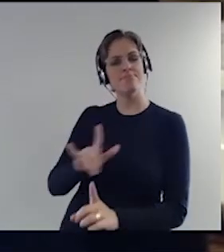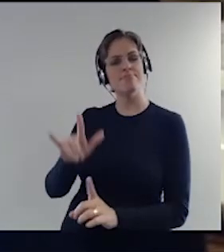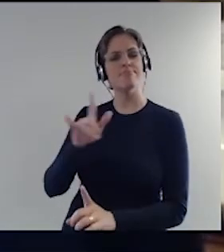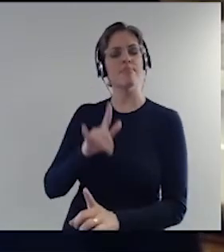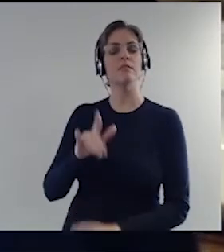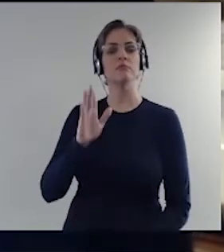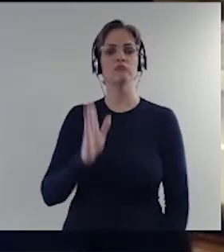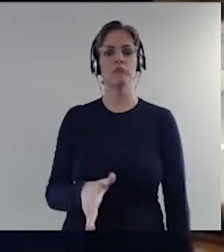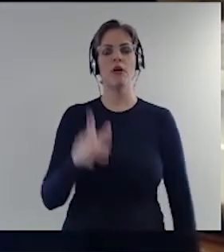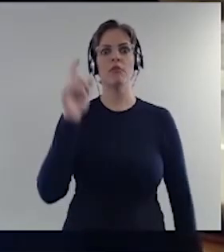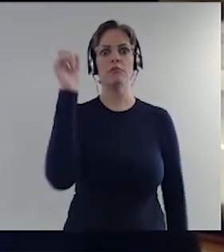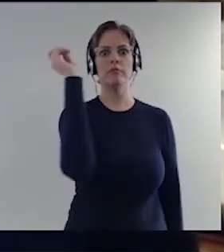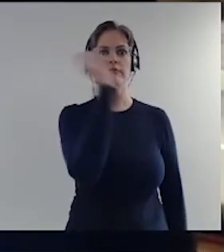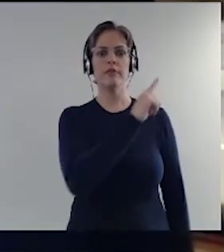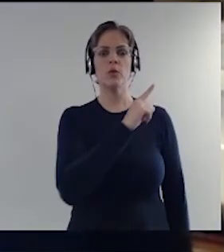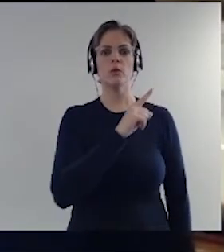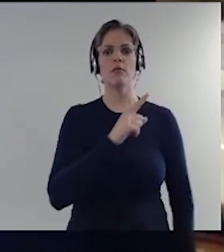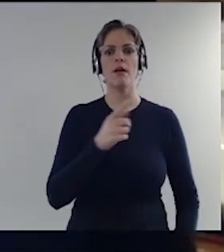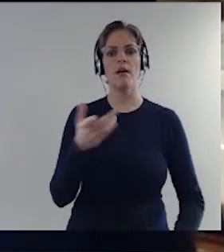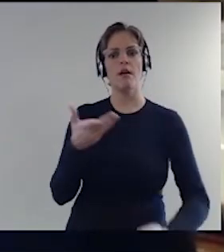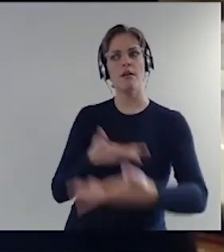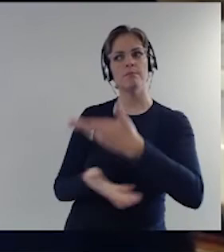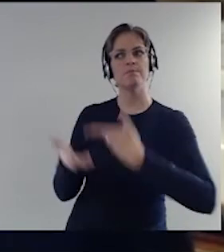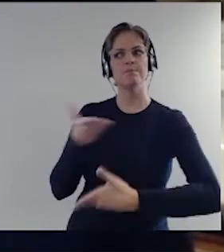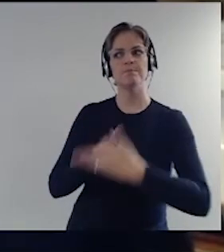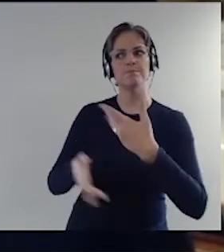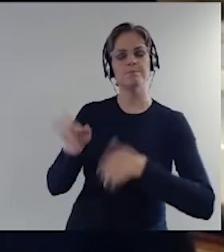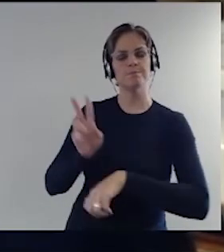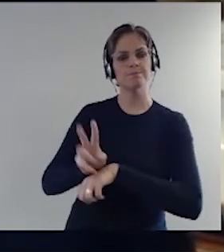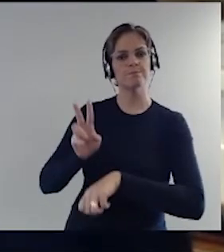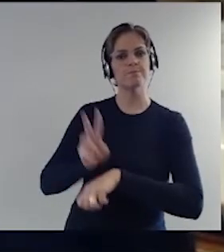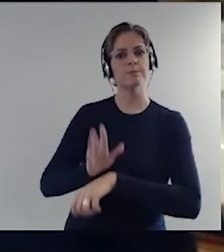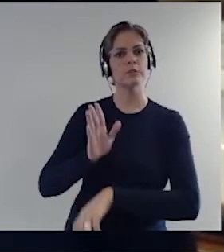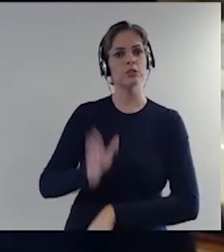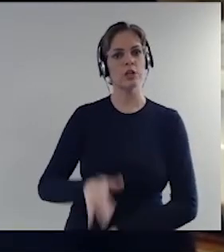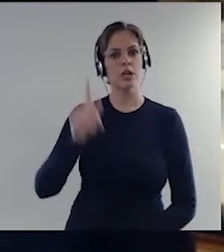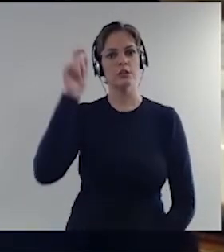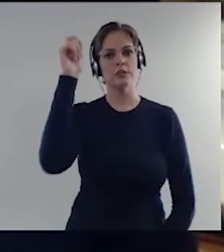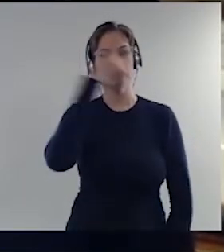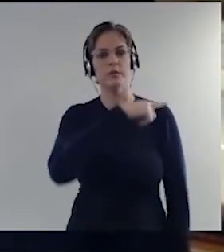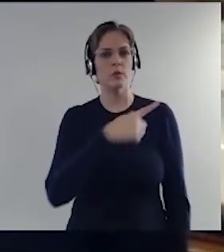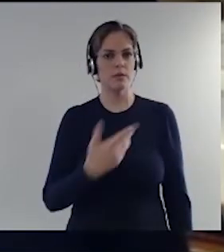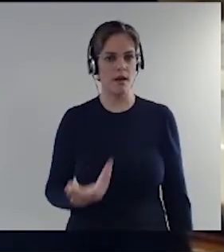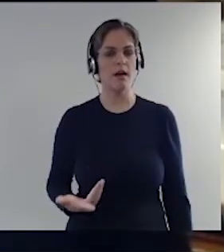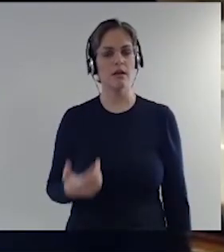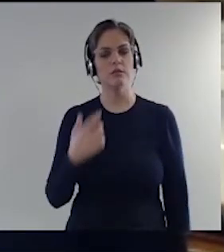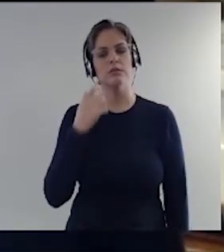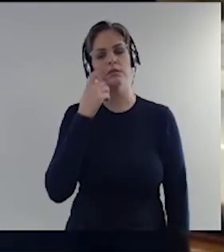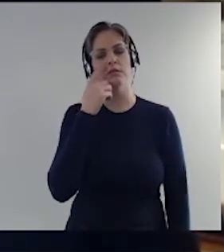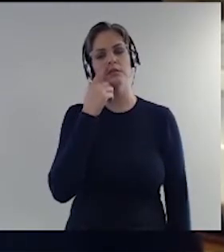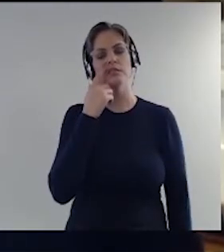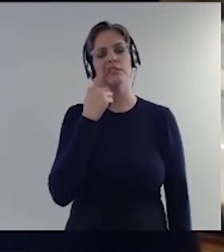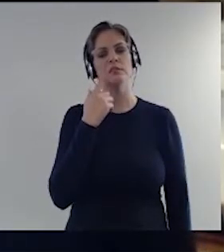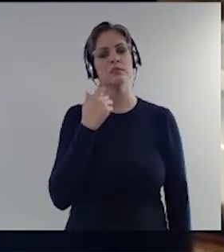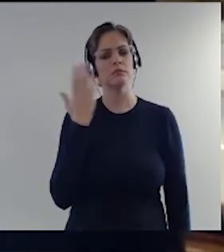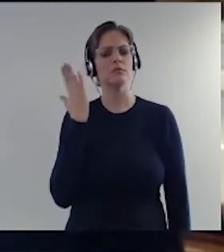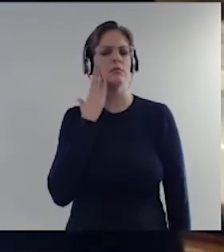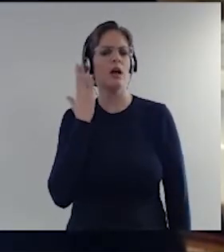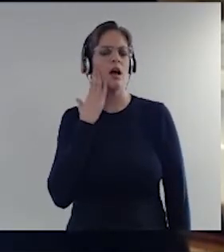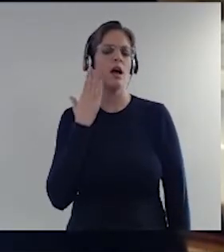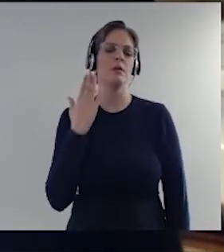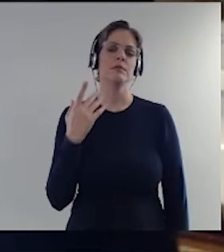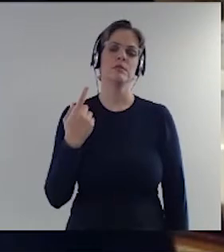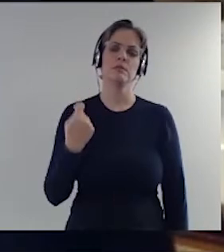alguma dificuldade no trato da guarda compartilhada, nos seus aspectos físicos e jurídicos, e é bom que se faça